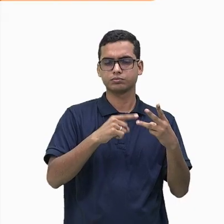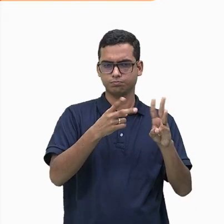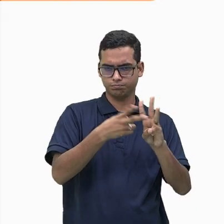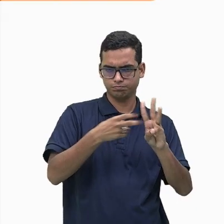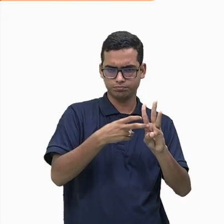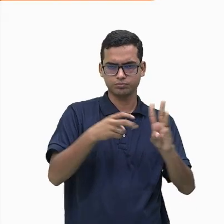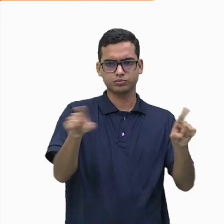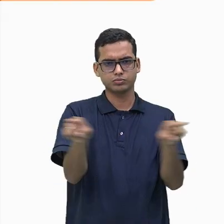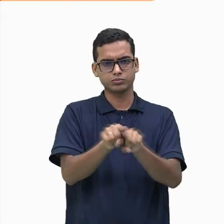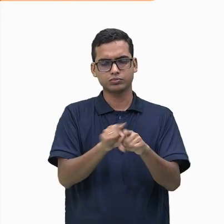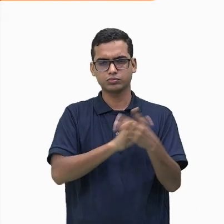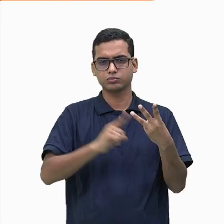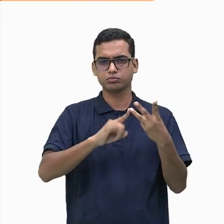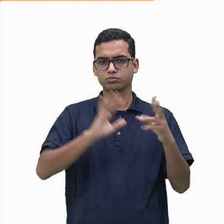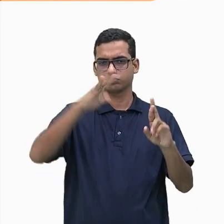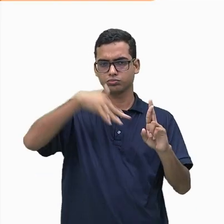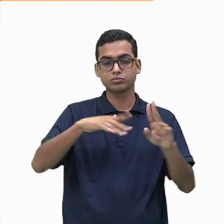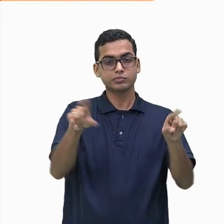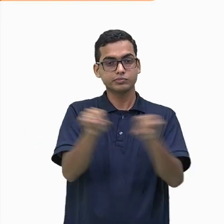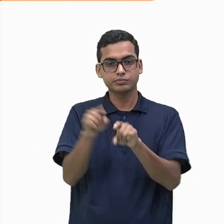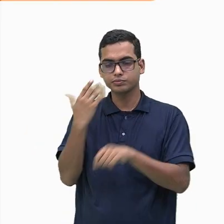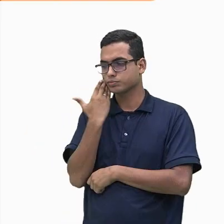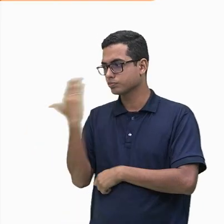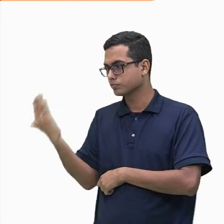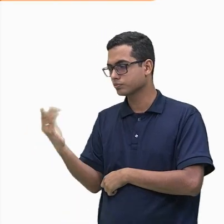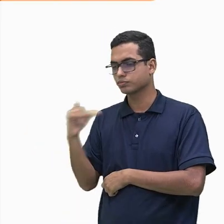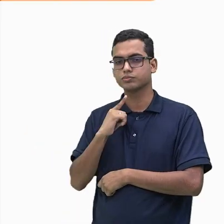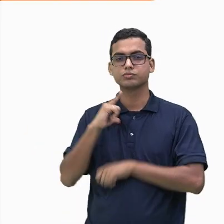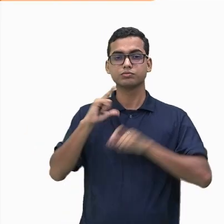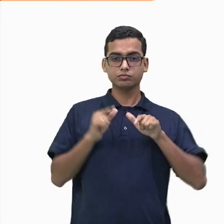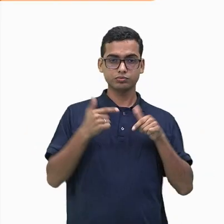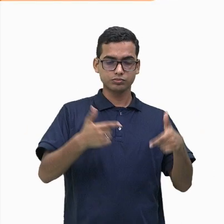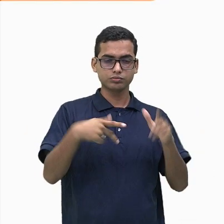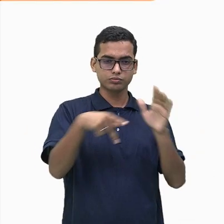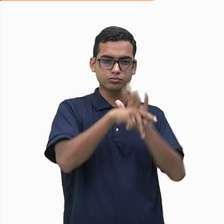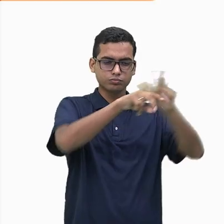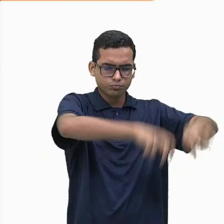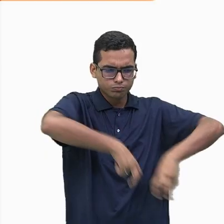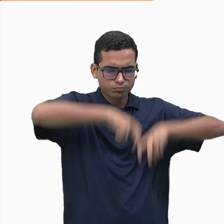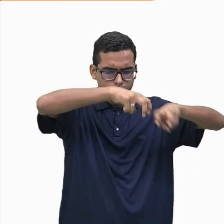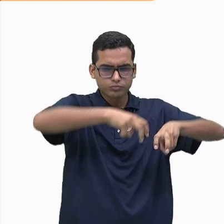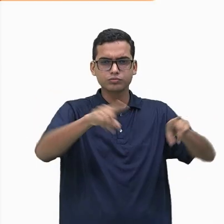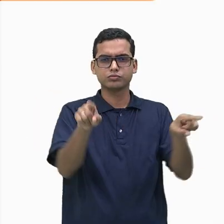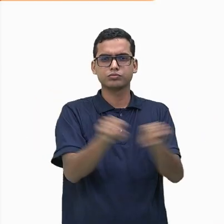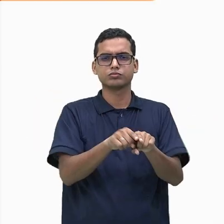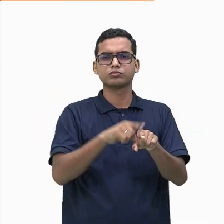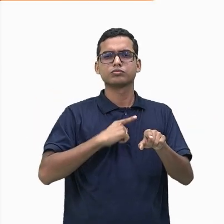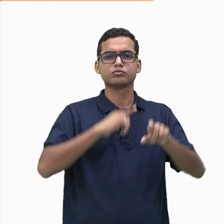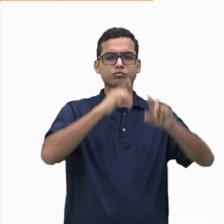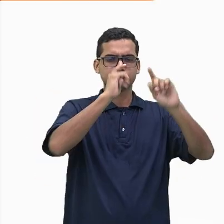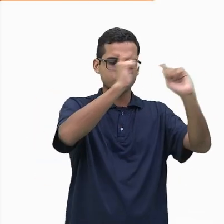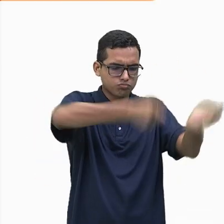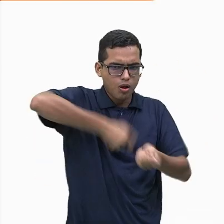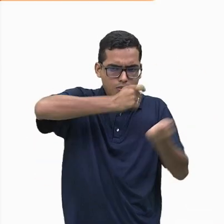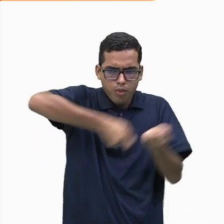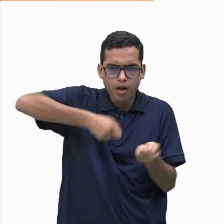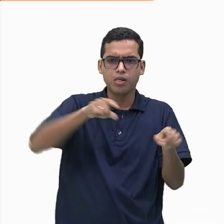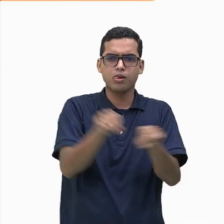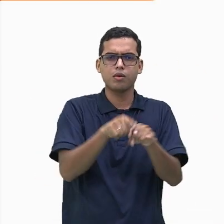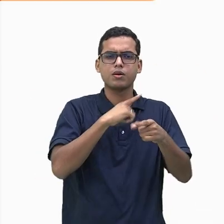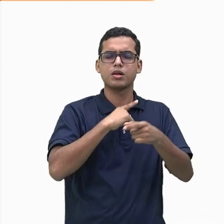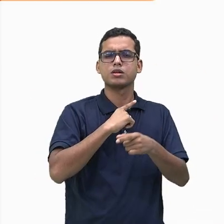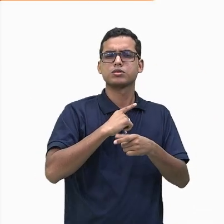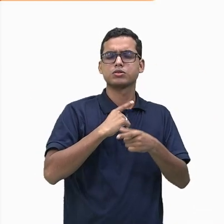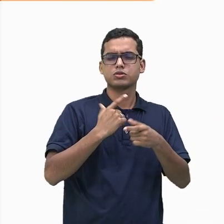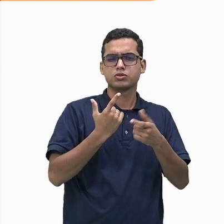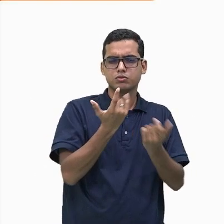conhecida como uma agricultura de corte e queima. Tá? Isso tudo ligado muito aos povos indígenas, povos tradicionais. Além